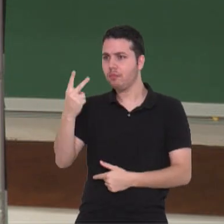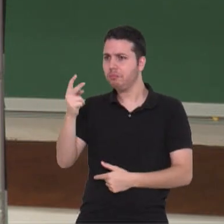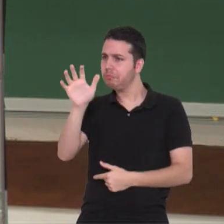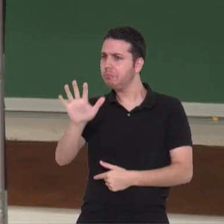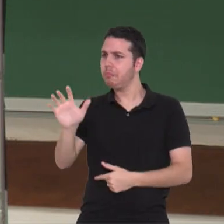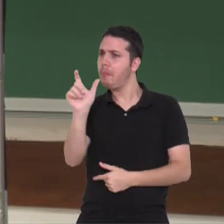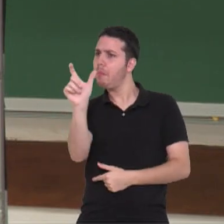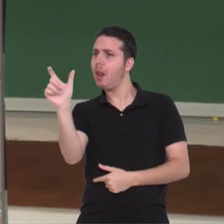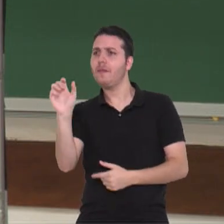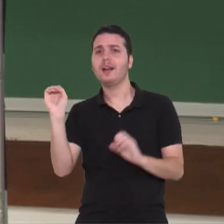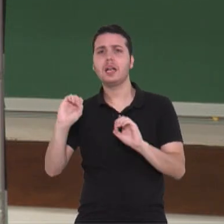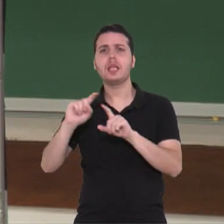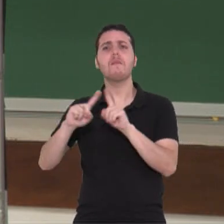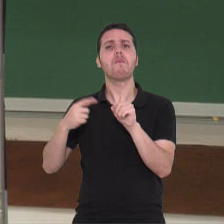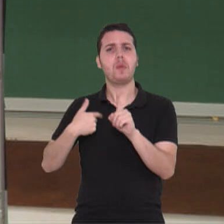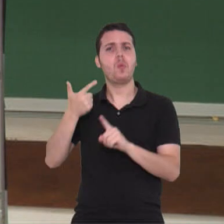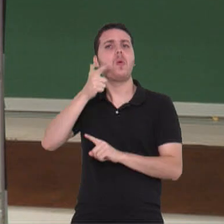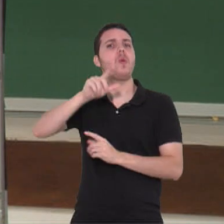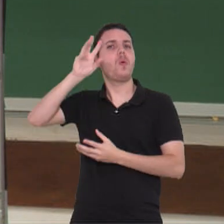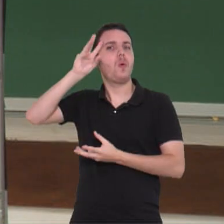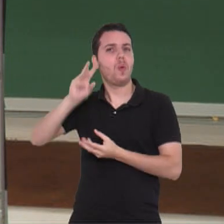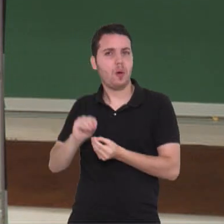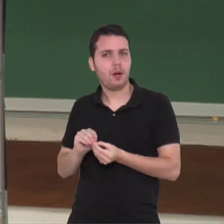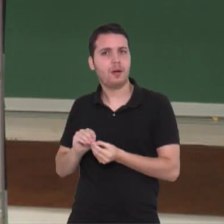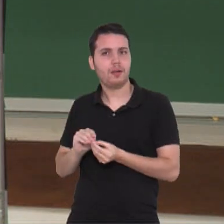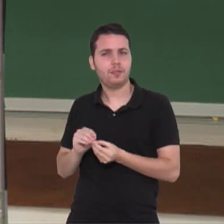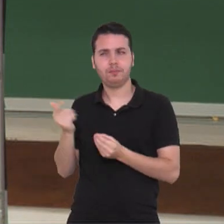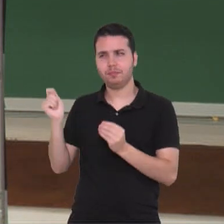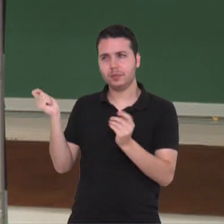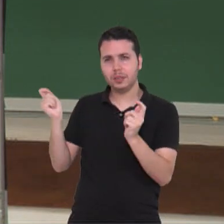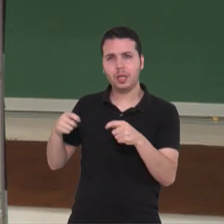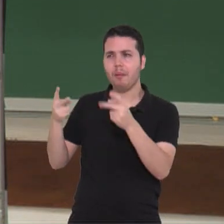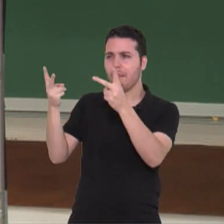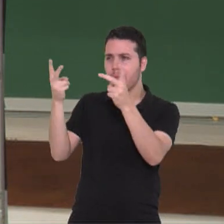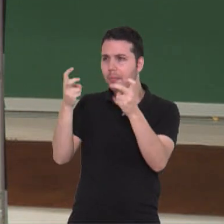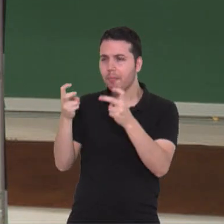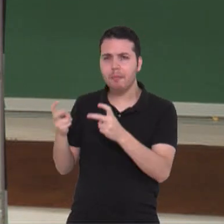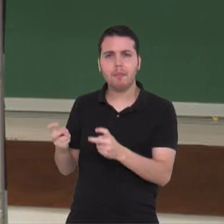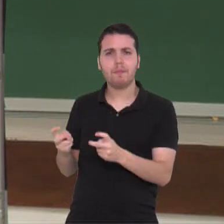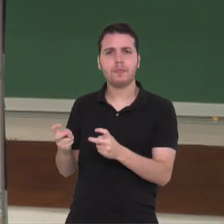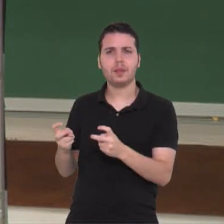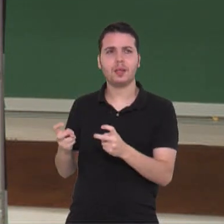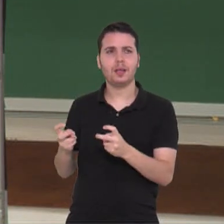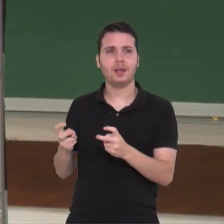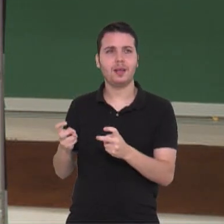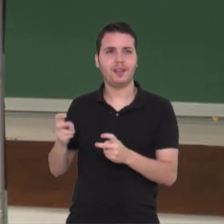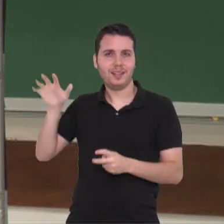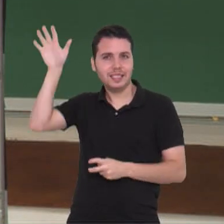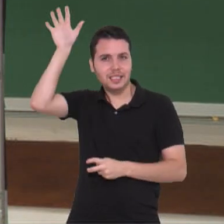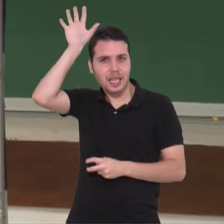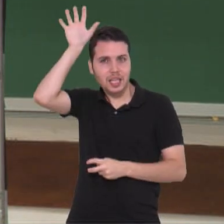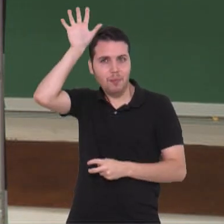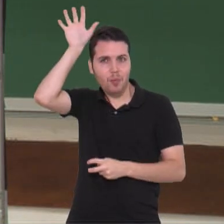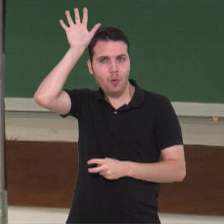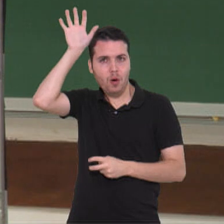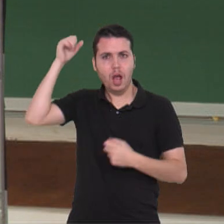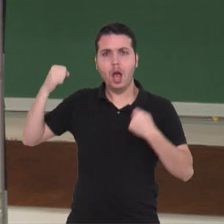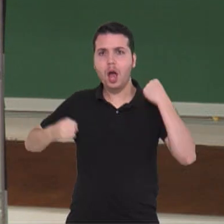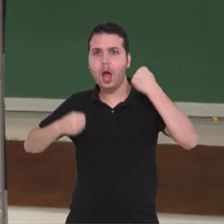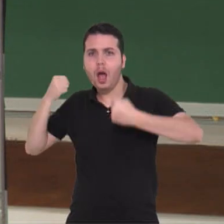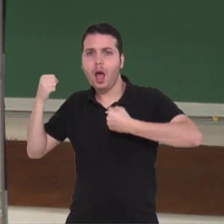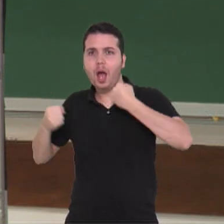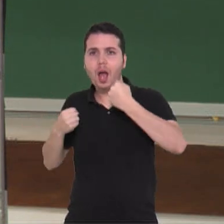eu consigo entender o que está acontecendo? Dá para perceber que o Cebolinha está correndo e o